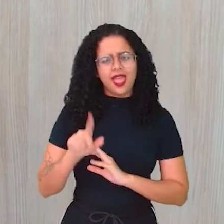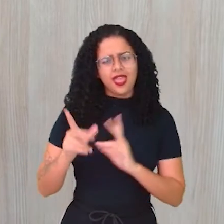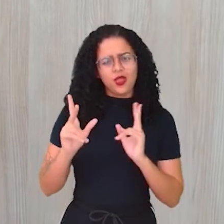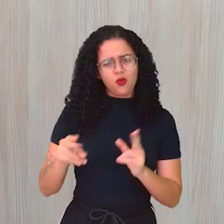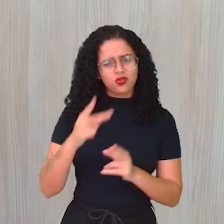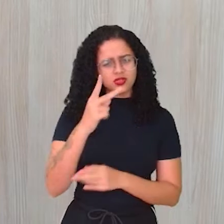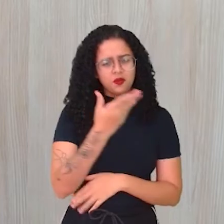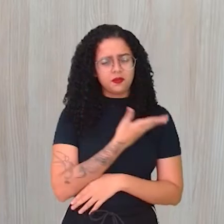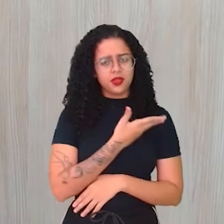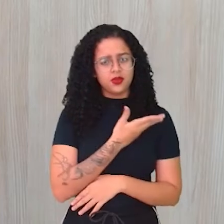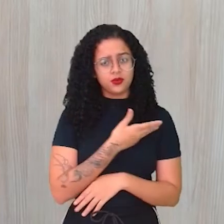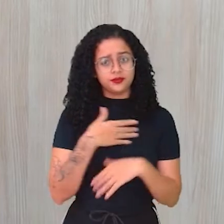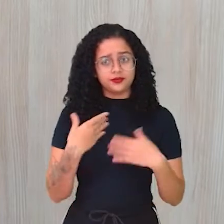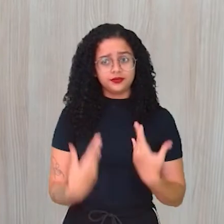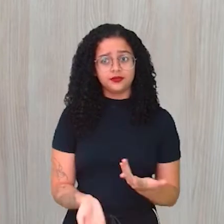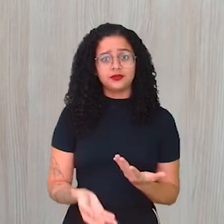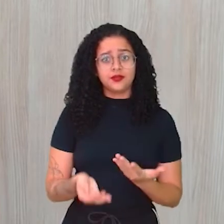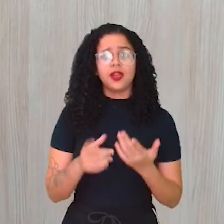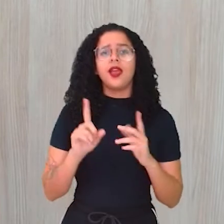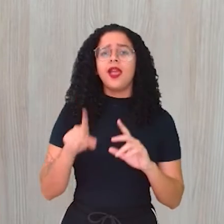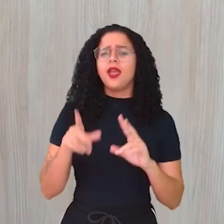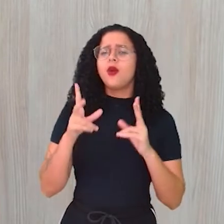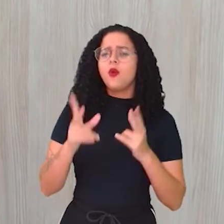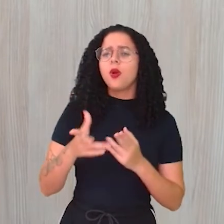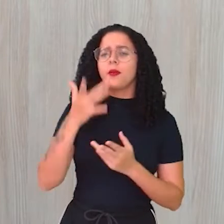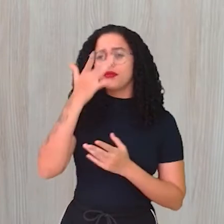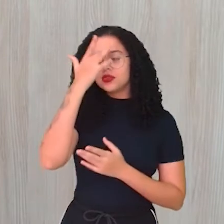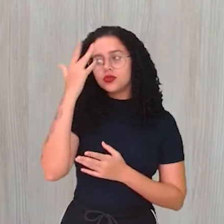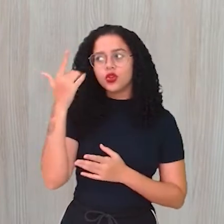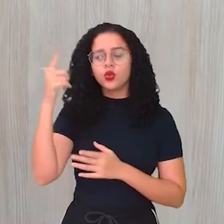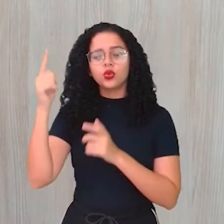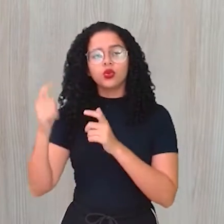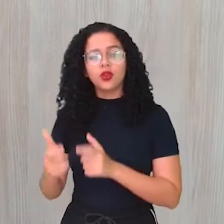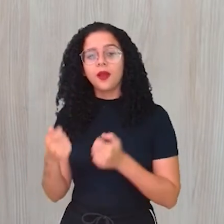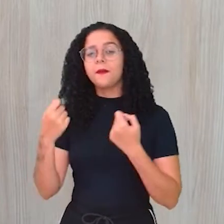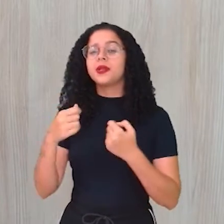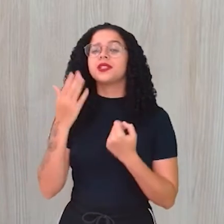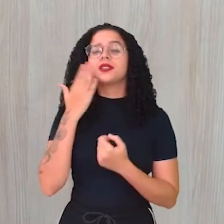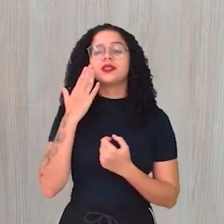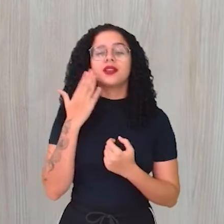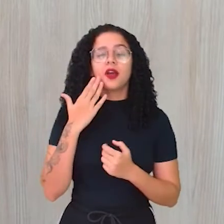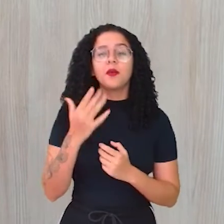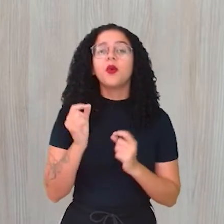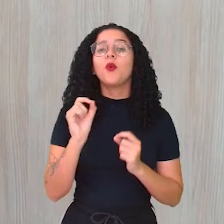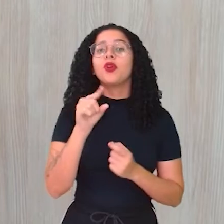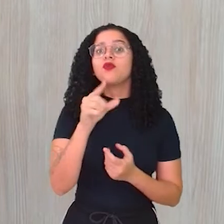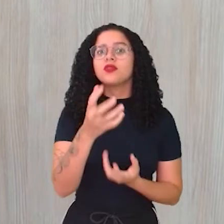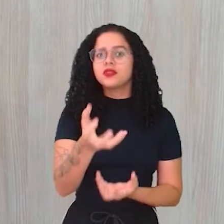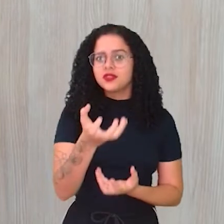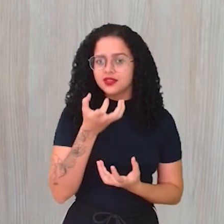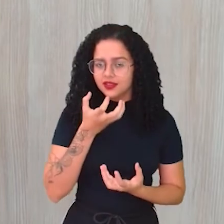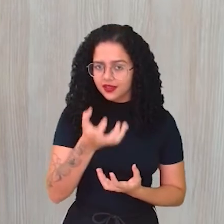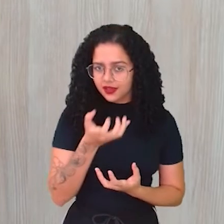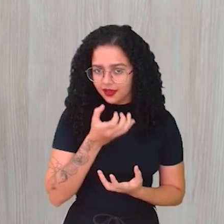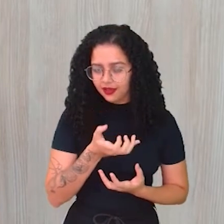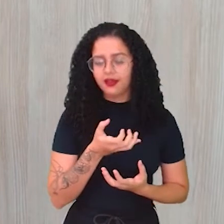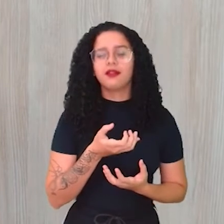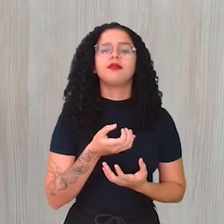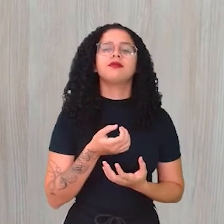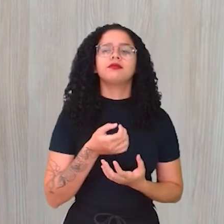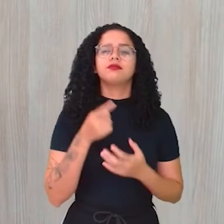seu colega? Será que é igual de pessoas que estão em outro local? Então tem que saber filtrar todo esse tipo de situação para